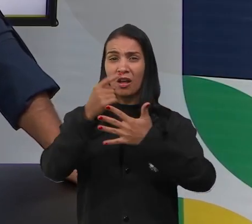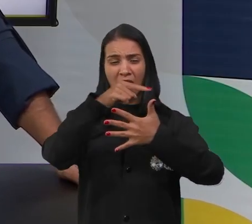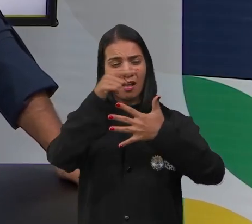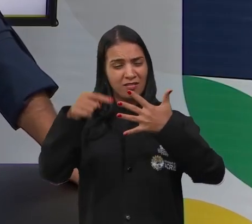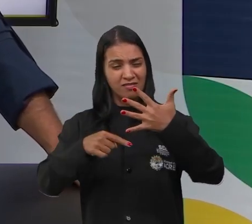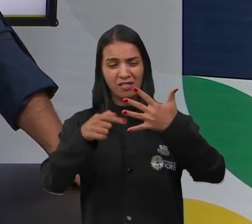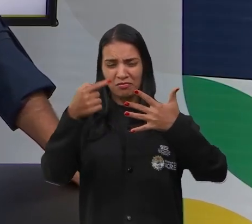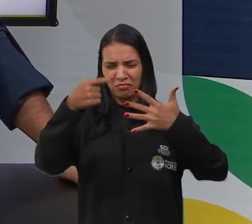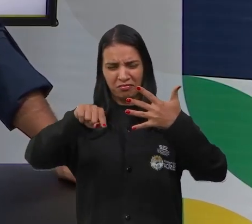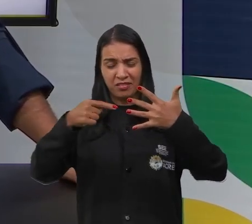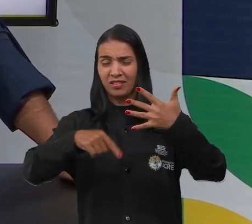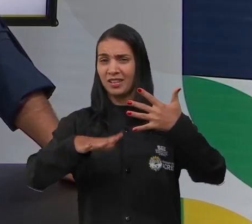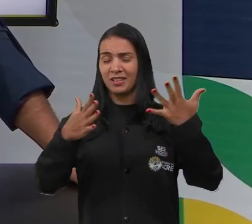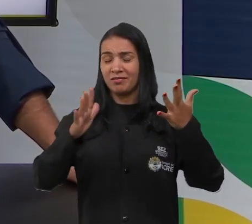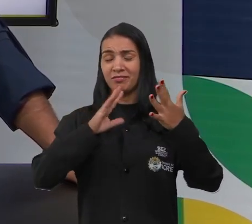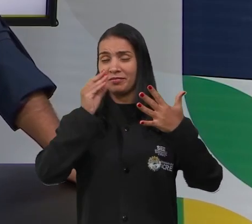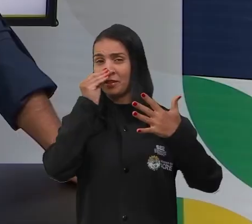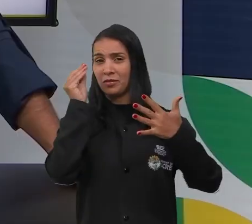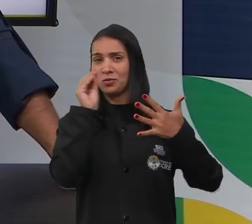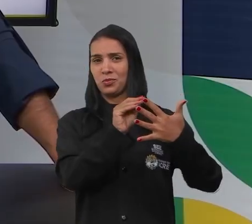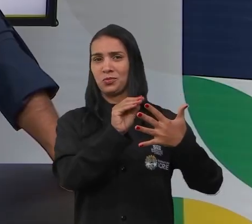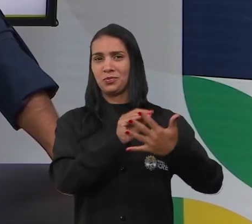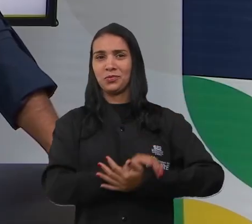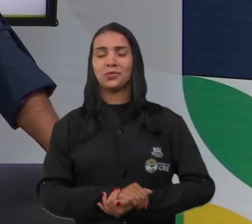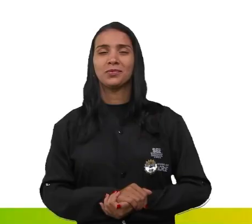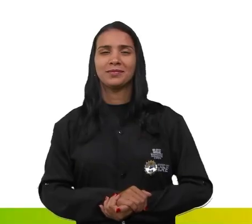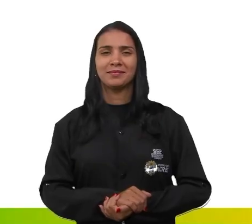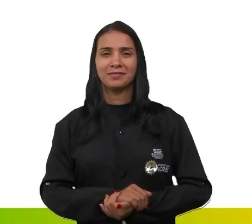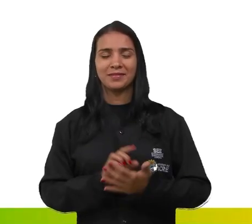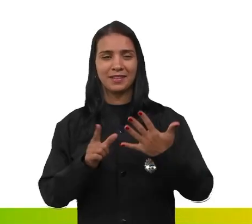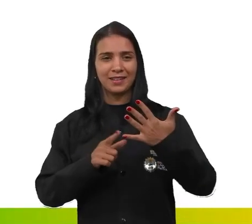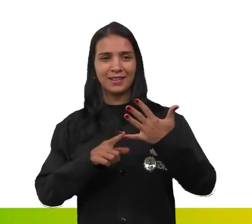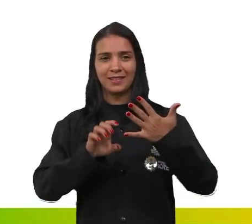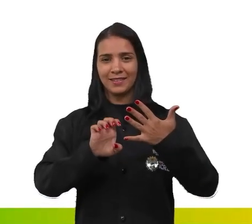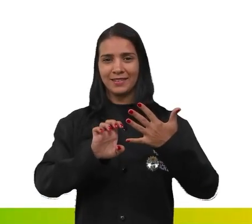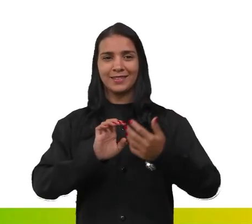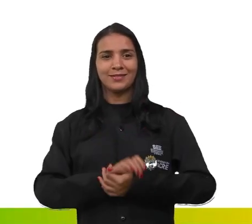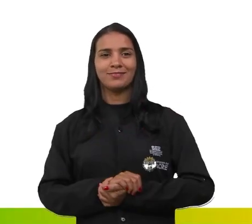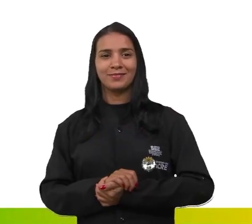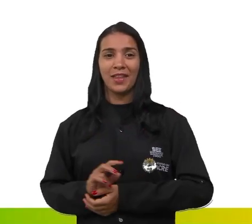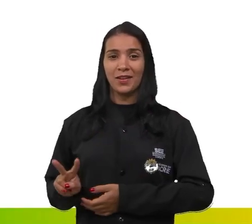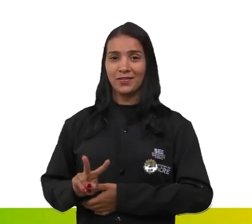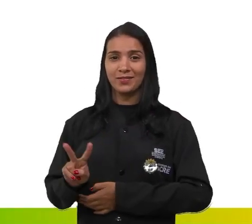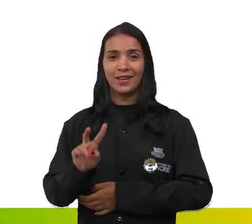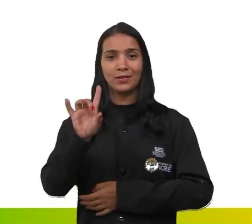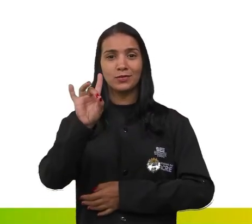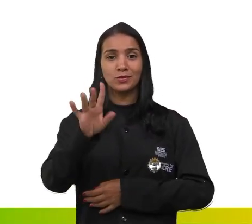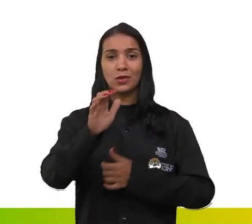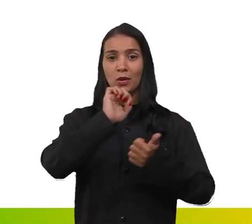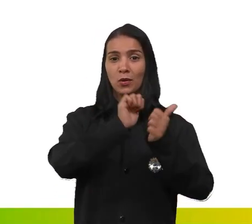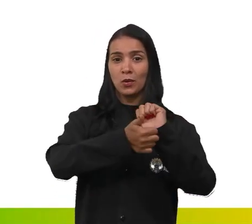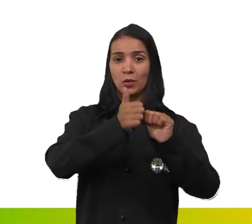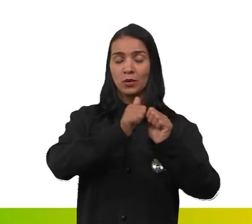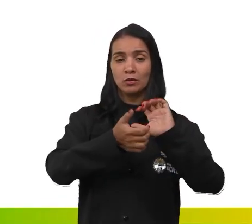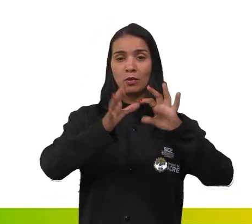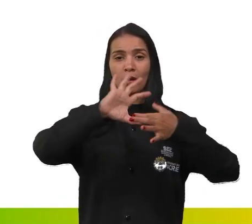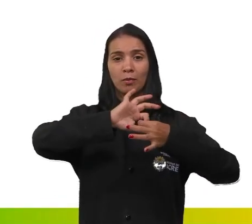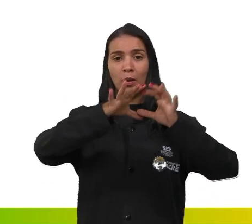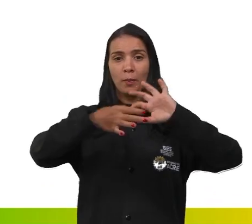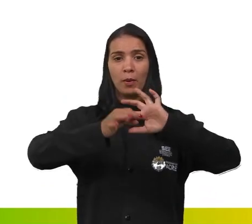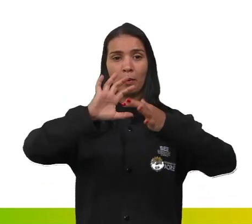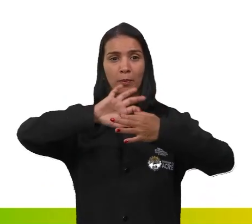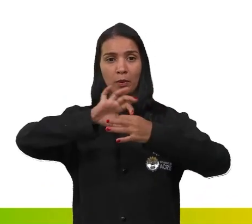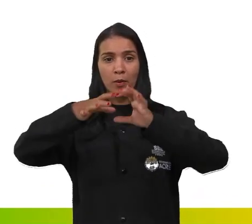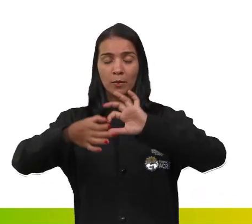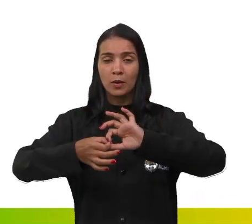tipo, respira, ignora. Eu ignoro. A alternativa é valorizar apenas os esportes olímpicos como forma de